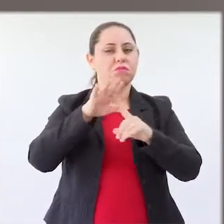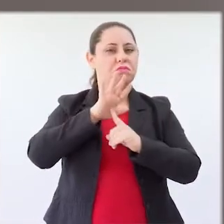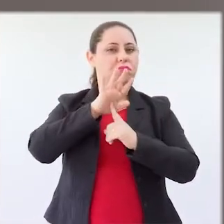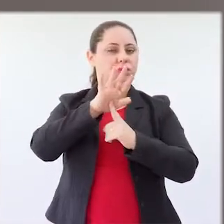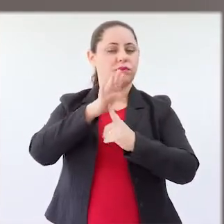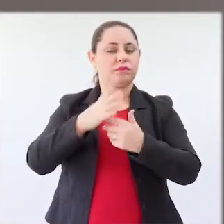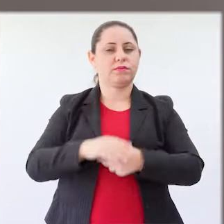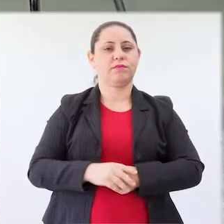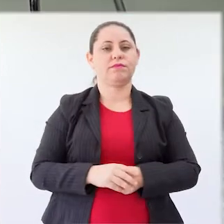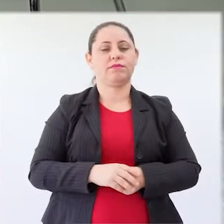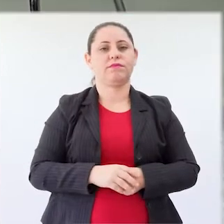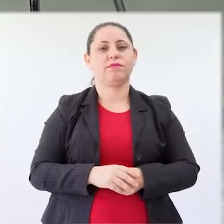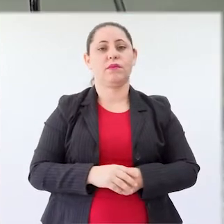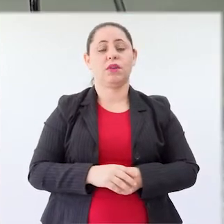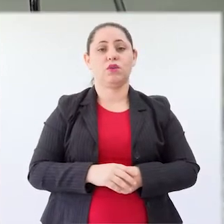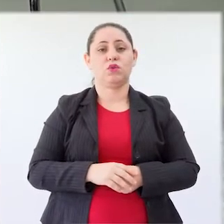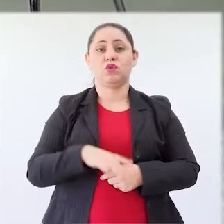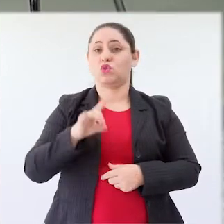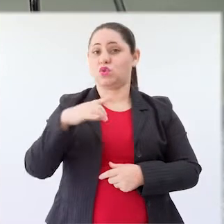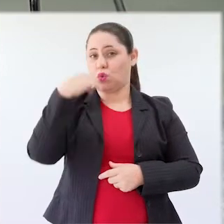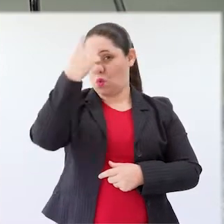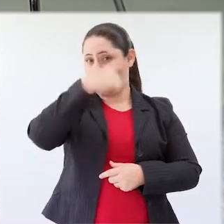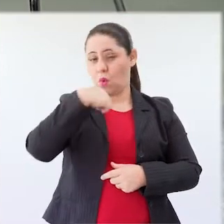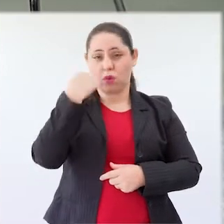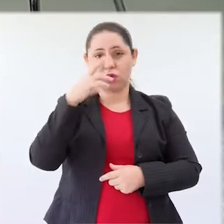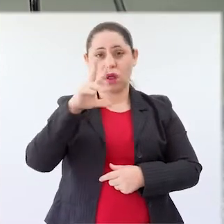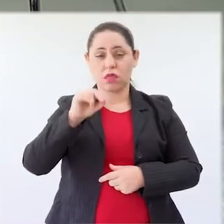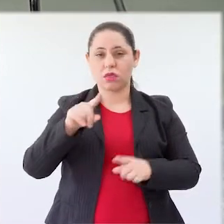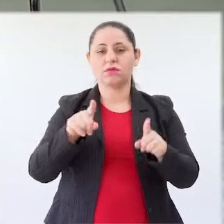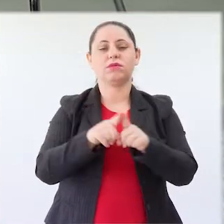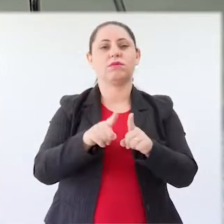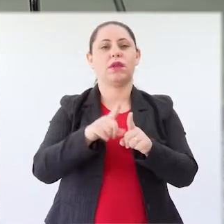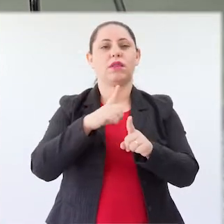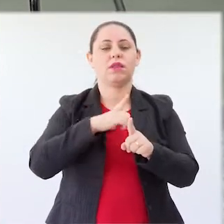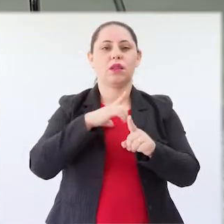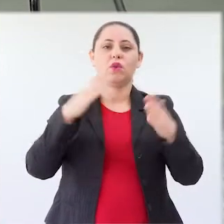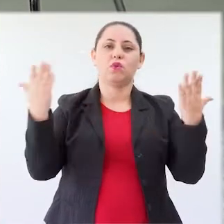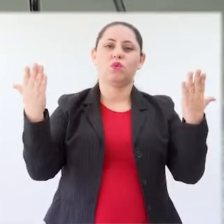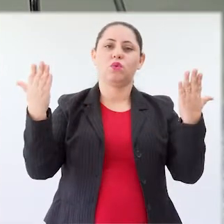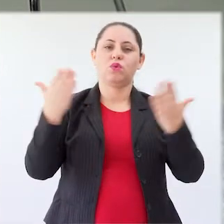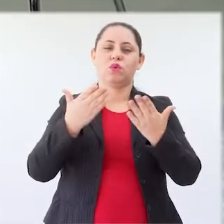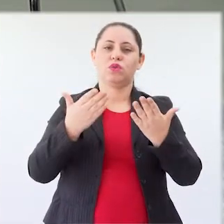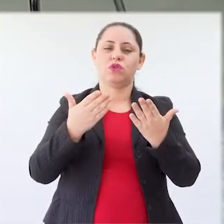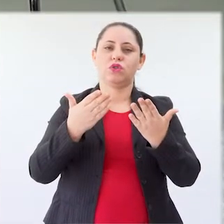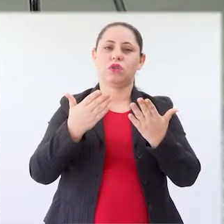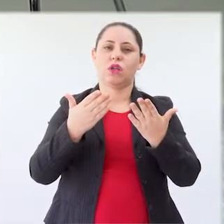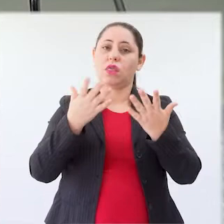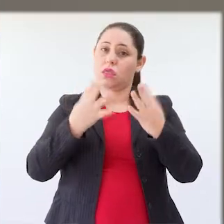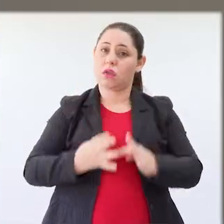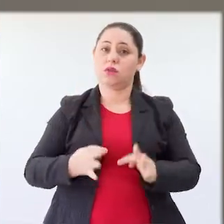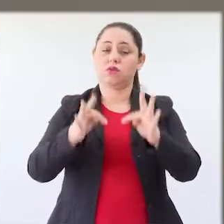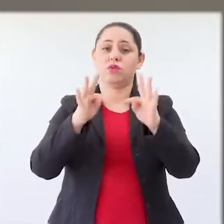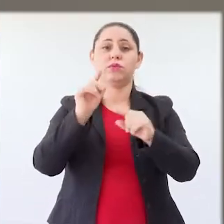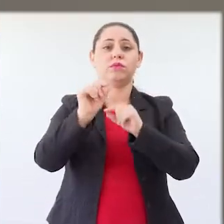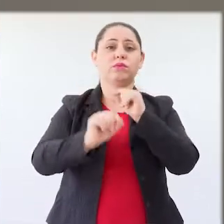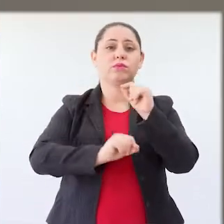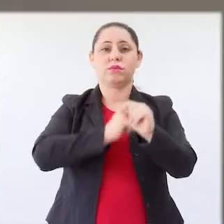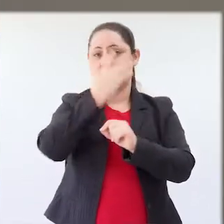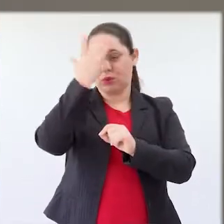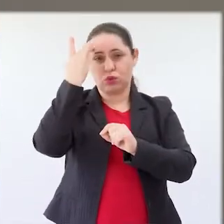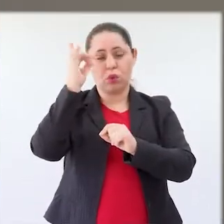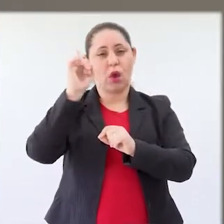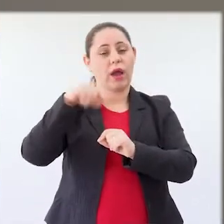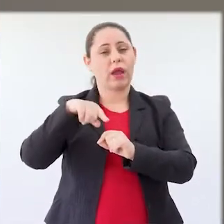essa região. Mas não só o rosto, né, doutora? Também tem muitos aparelhos hoje com alta tecnologia para dar